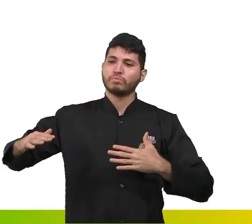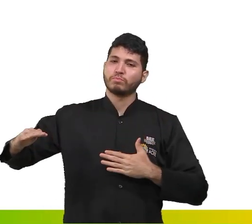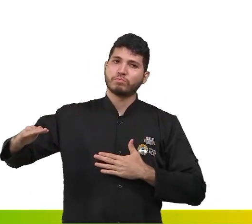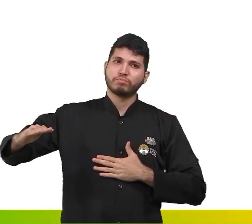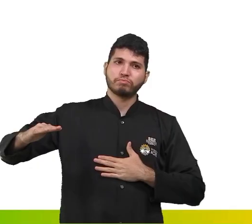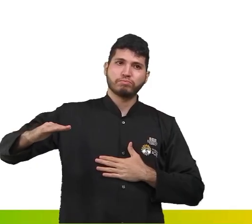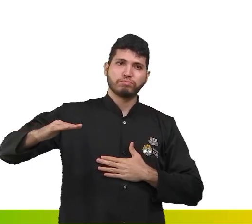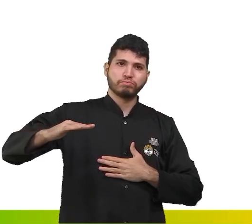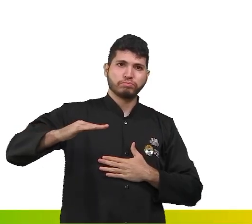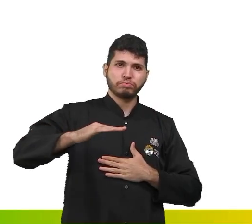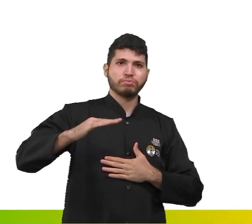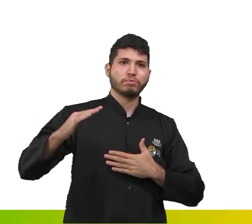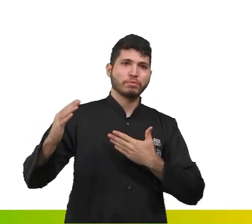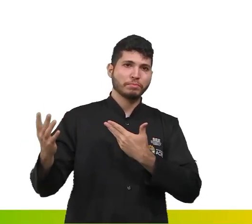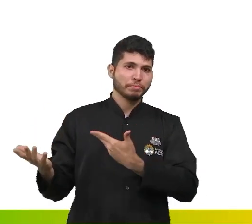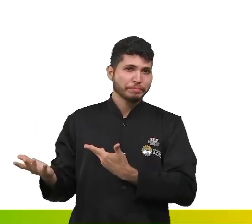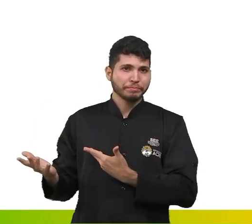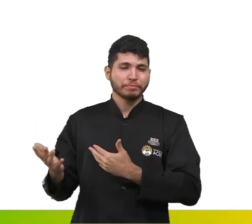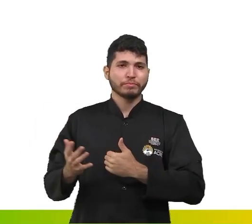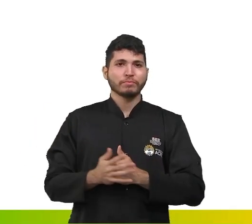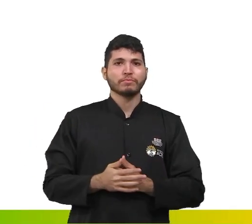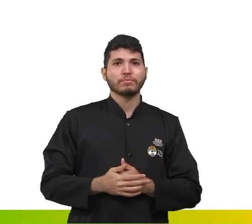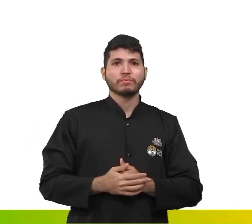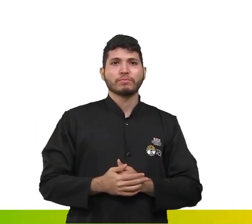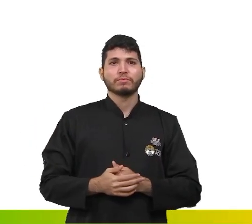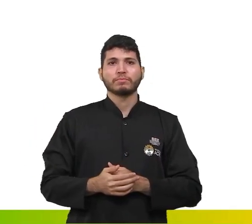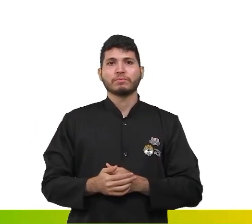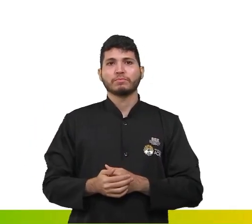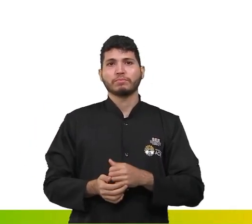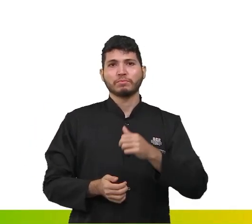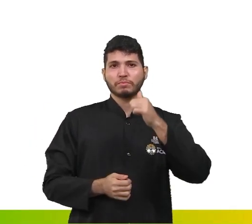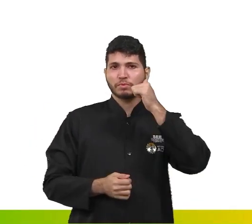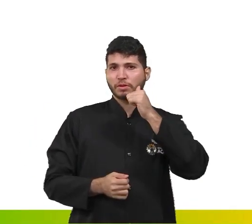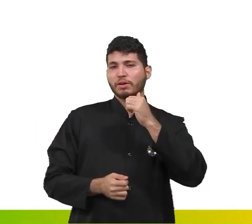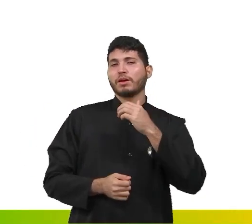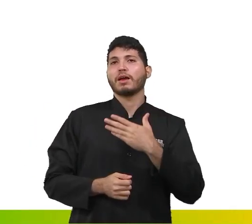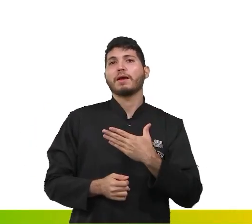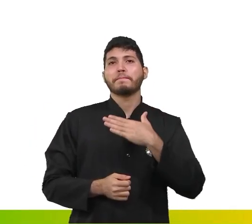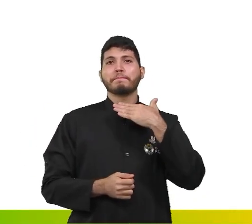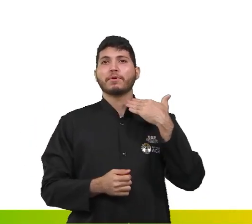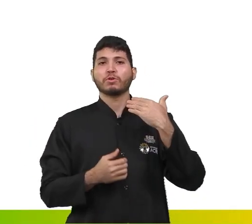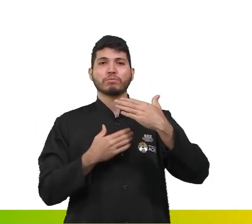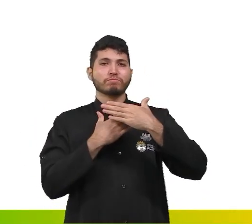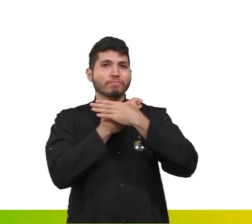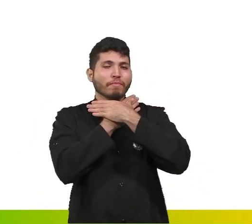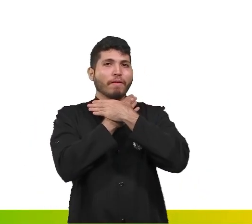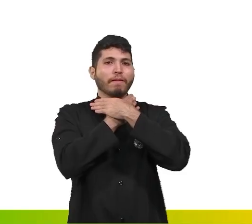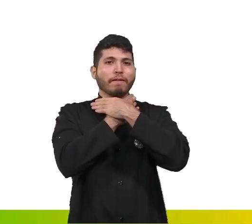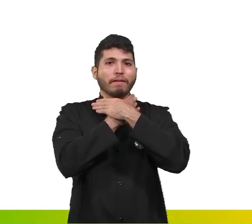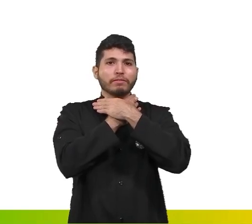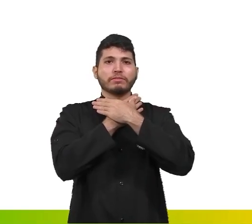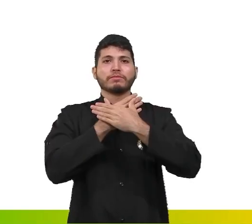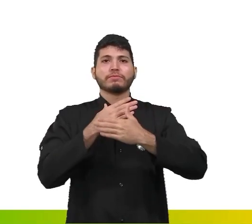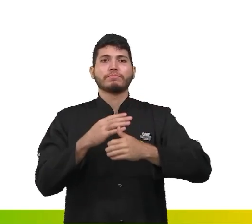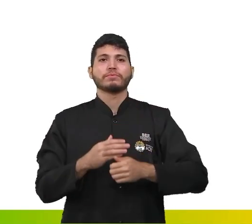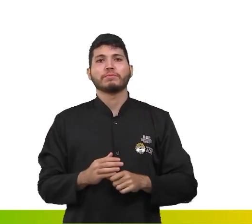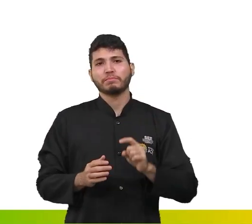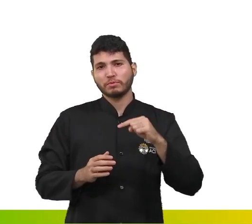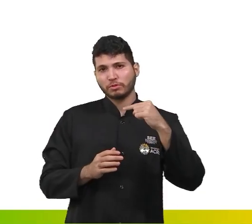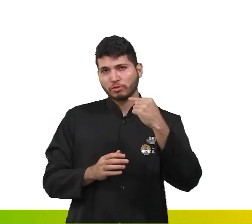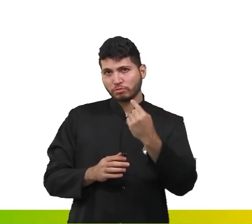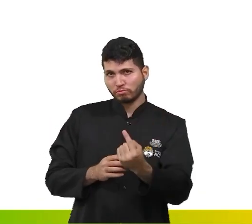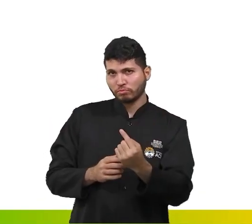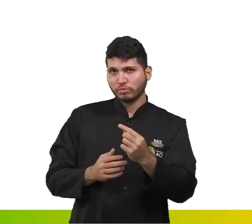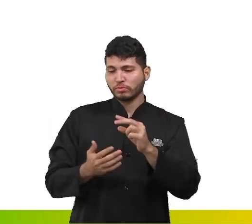e depois teria cometido suicídio. Olha só, matou mulher, era esposo da vítima.